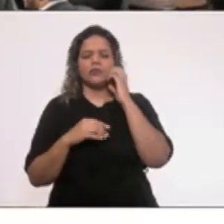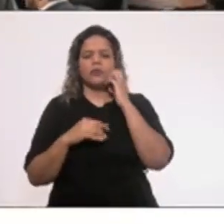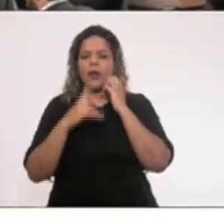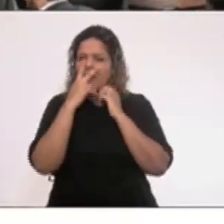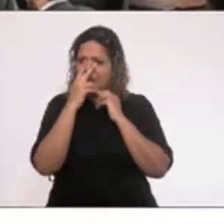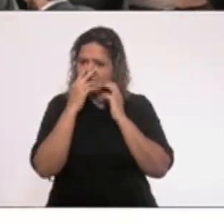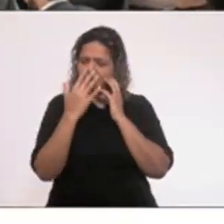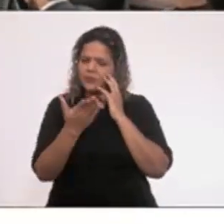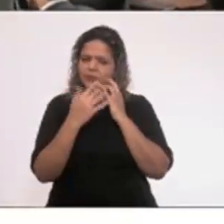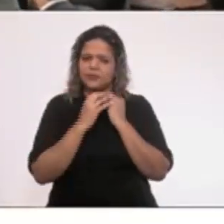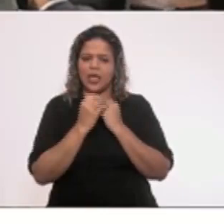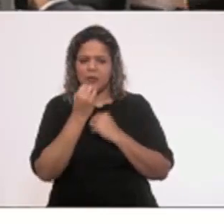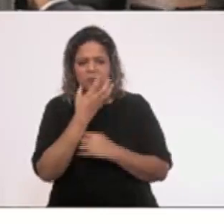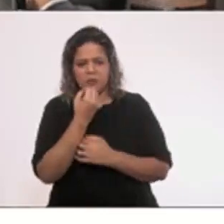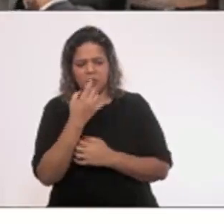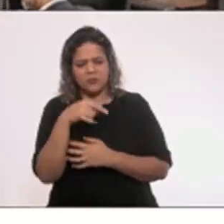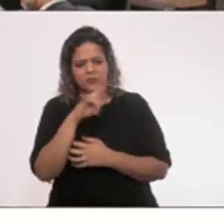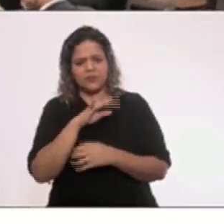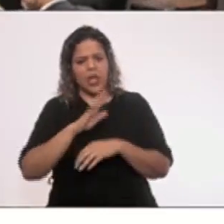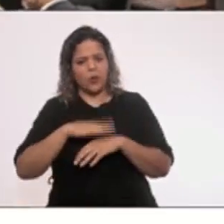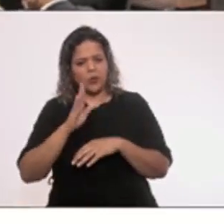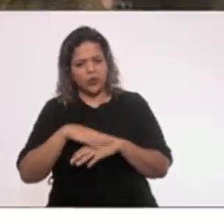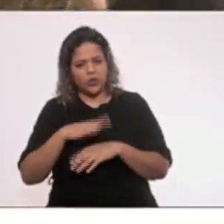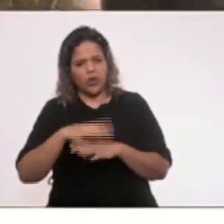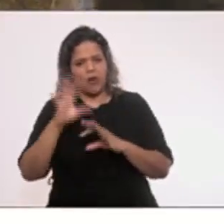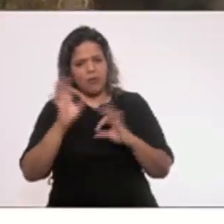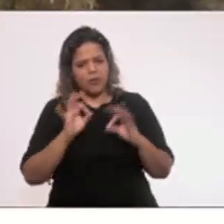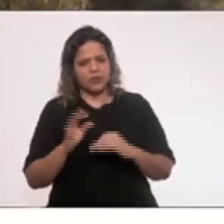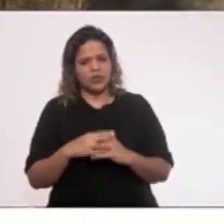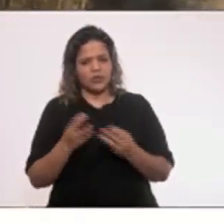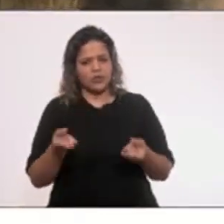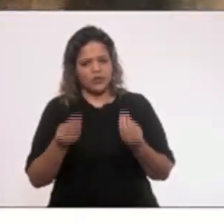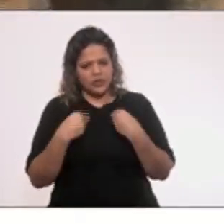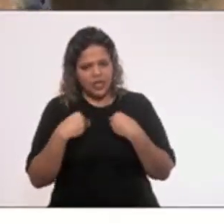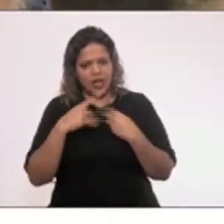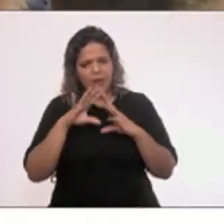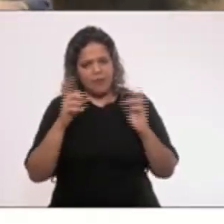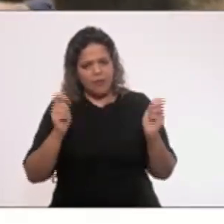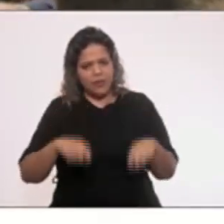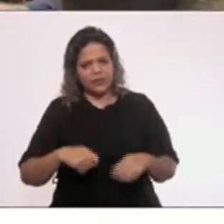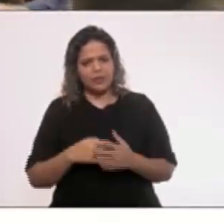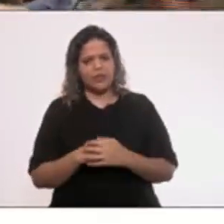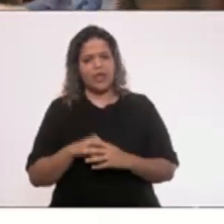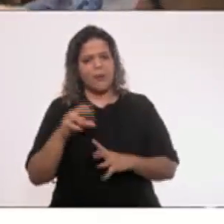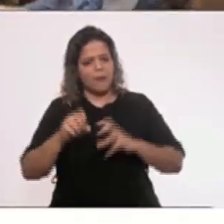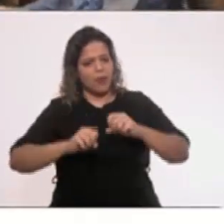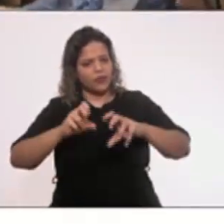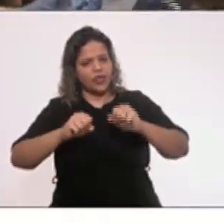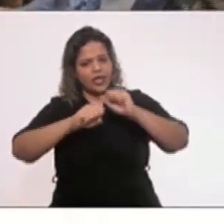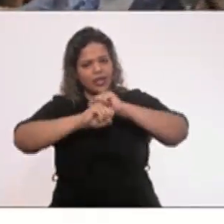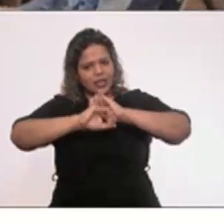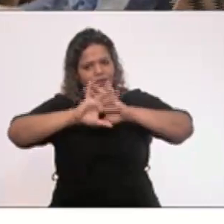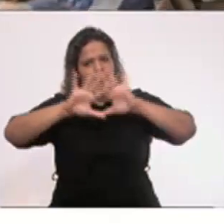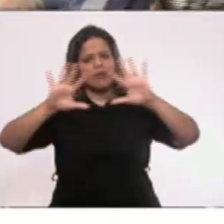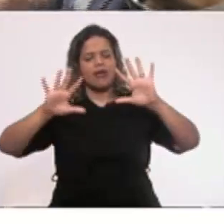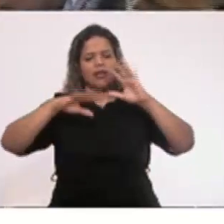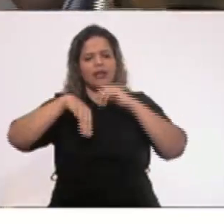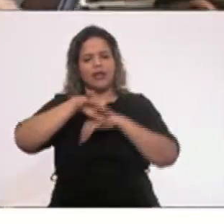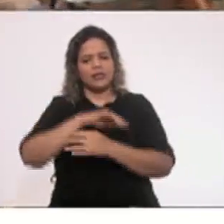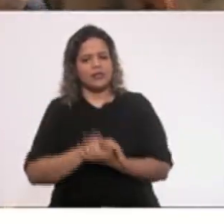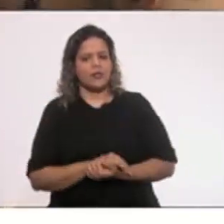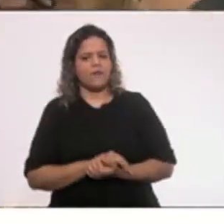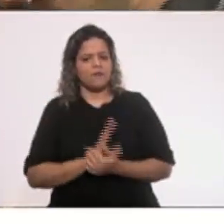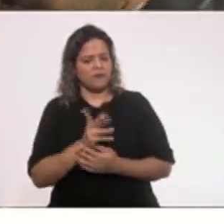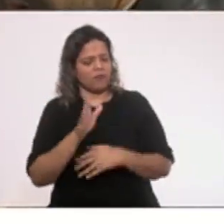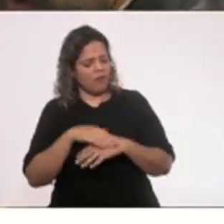mas que bom que Vossa Excelência, autor do projeto, nos dará a possibilidade de buscar a transparência